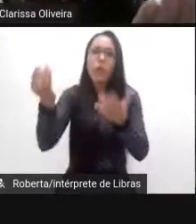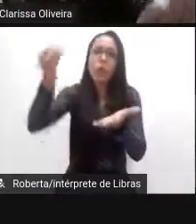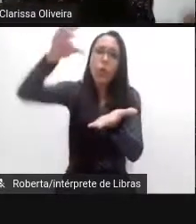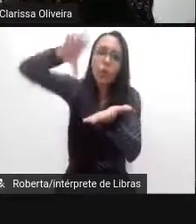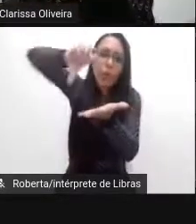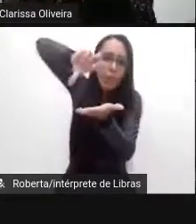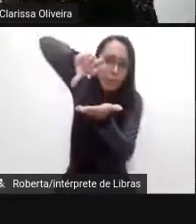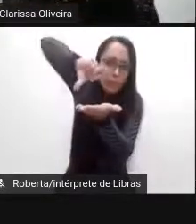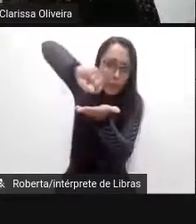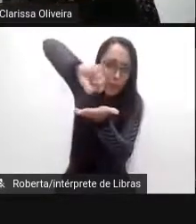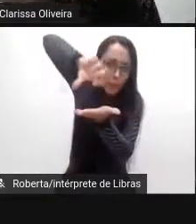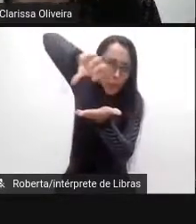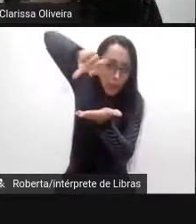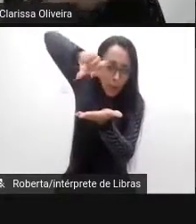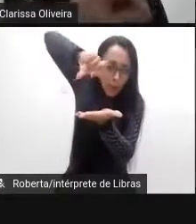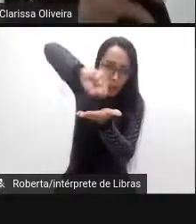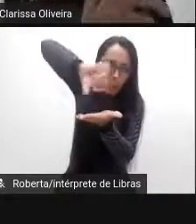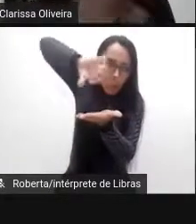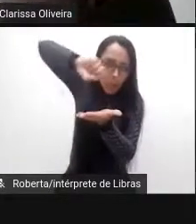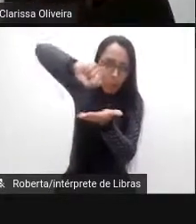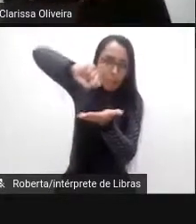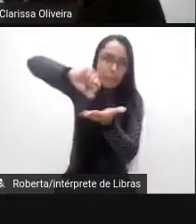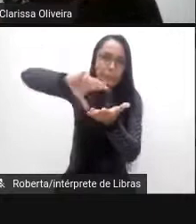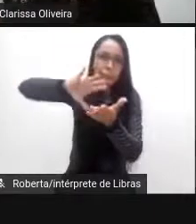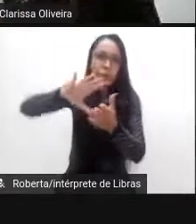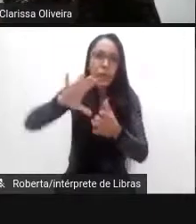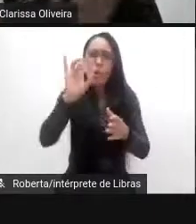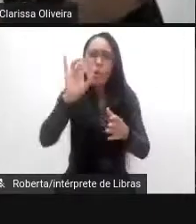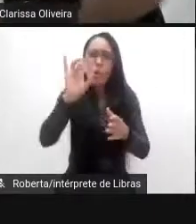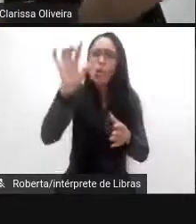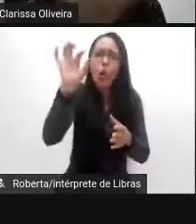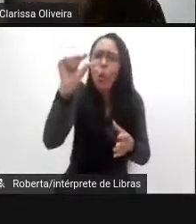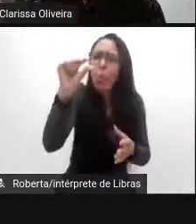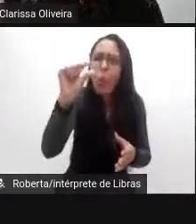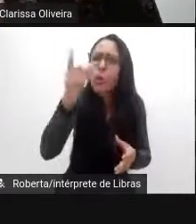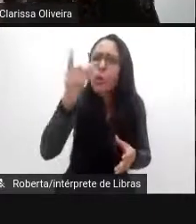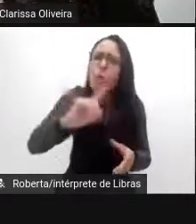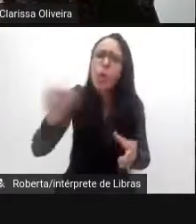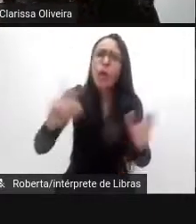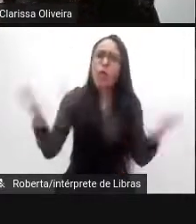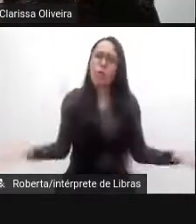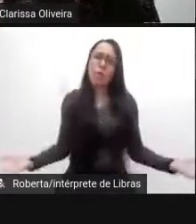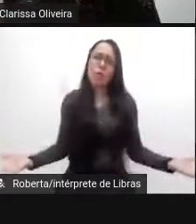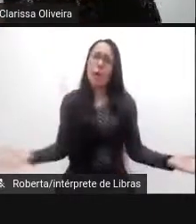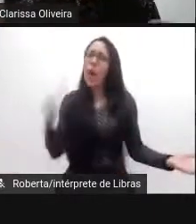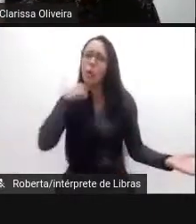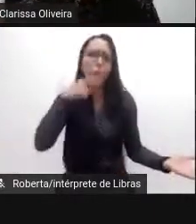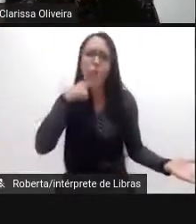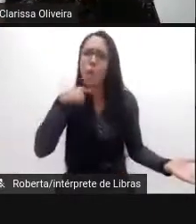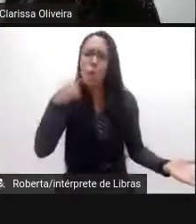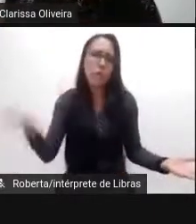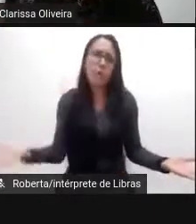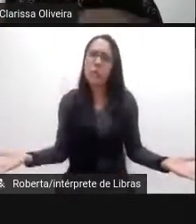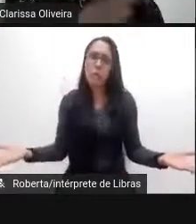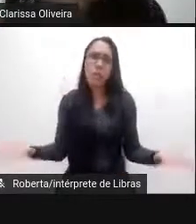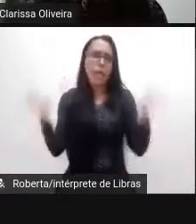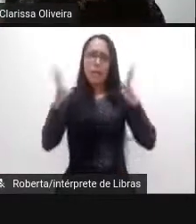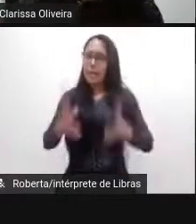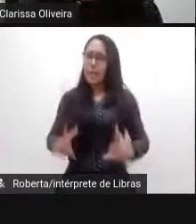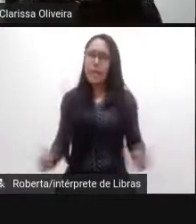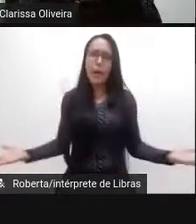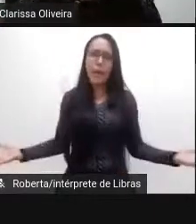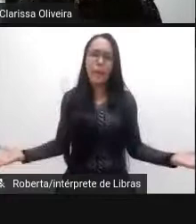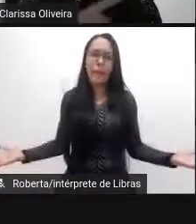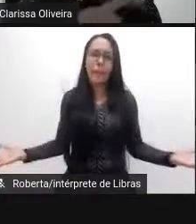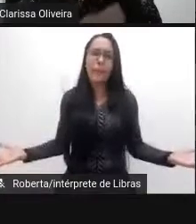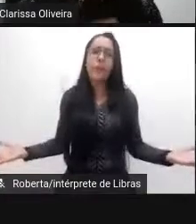quantidade suficiente de álcool. Não pode ser só um pinguinho, que aí eu não vou conseguir ter álcool suficiente para higienizar